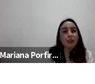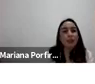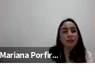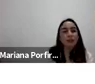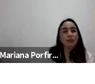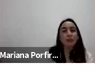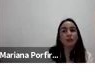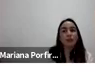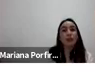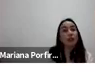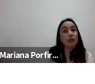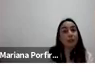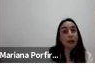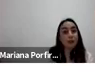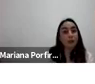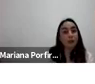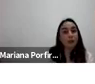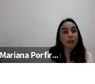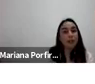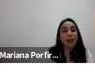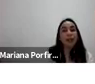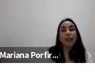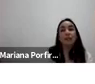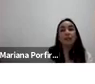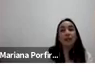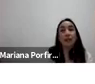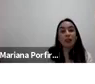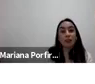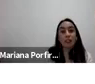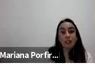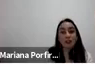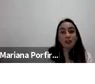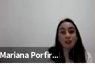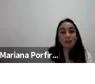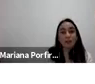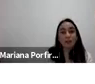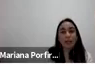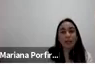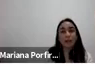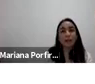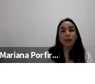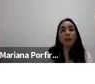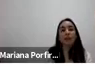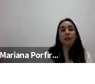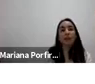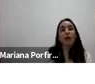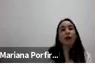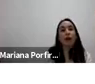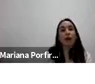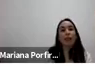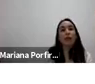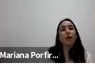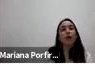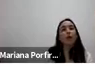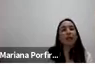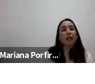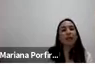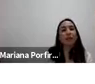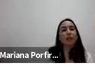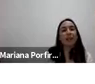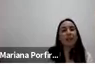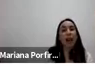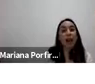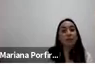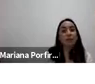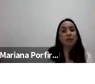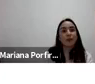filho que nasceu com síndrome de Down na hora do parto. E isso é traumatizante. Isso não é um momento